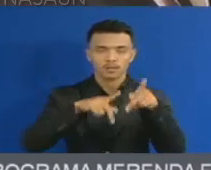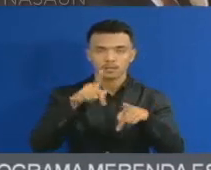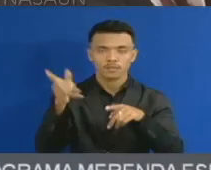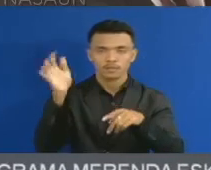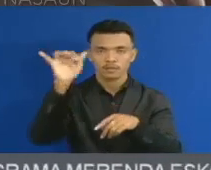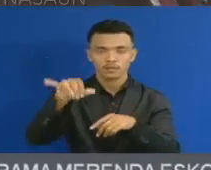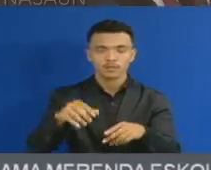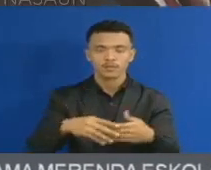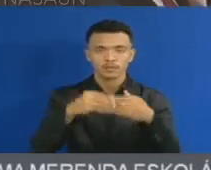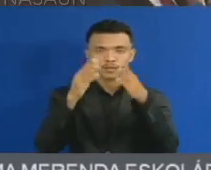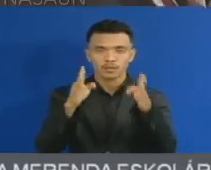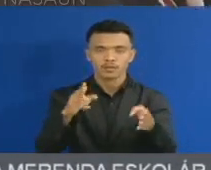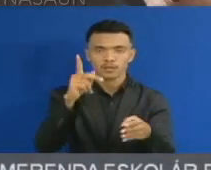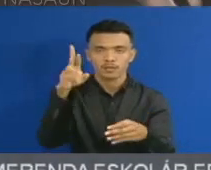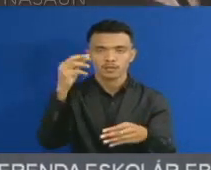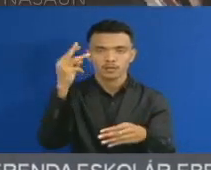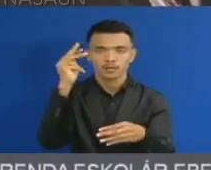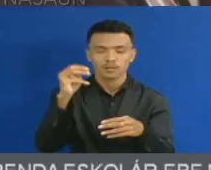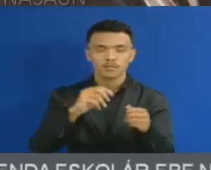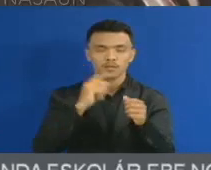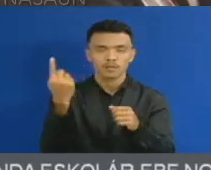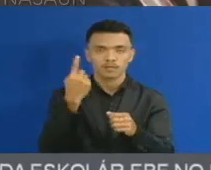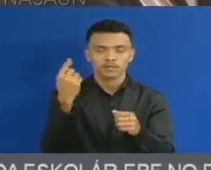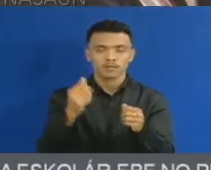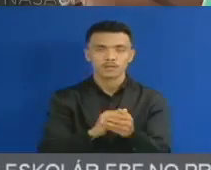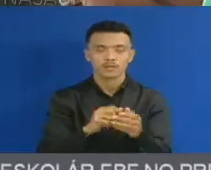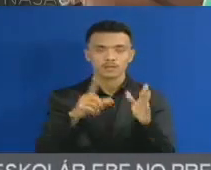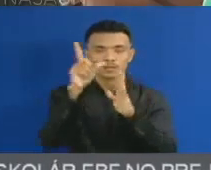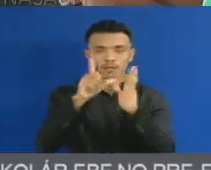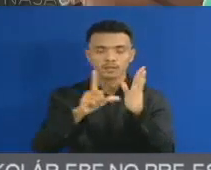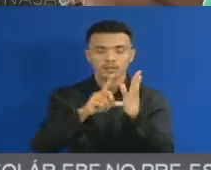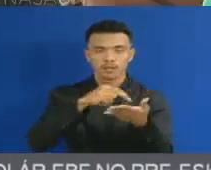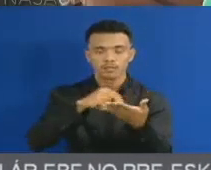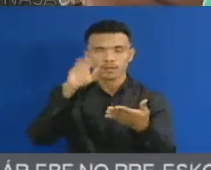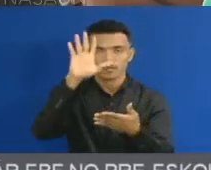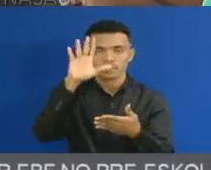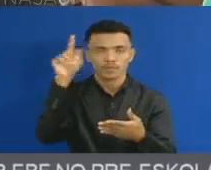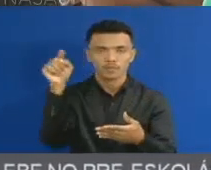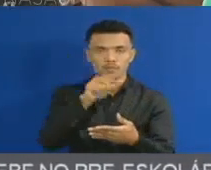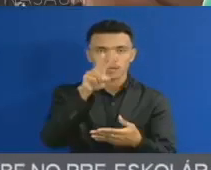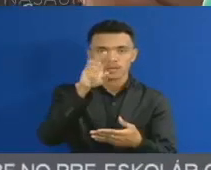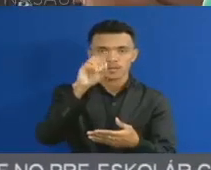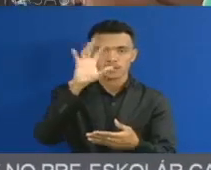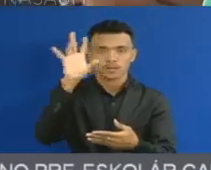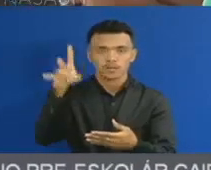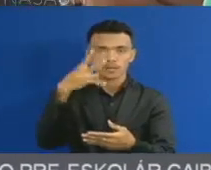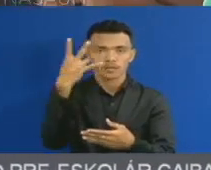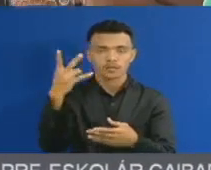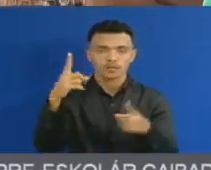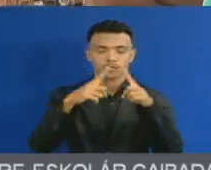Liderança Kramne afirma na fatin sensibiliza segundo diretiva decreto-lei número 5/Rio-Rua Sanalorasenhitu